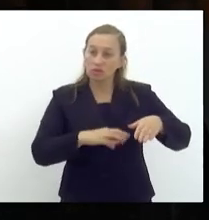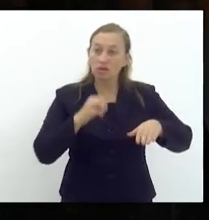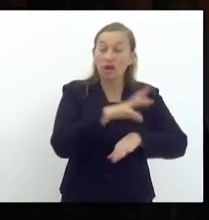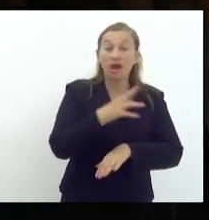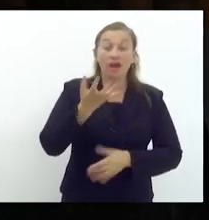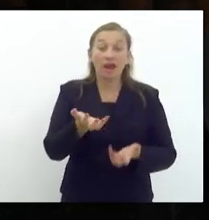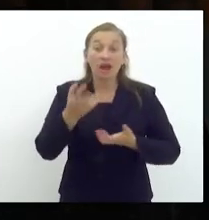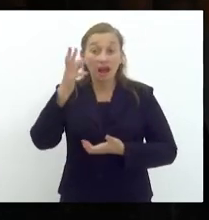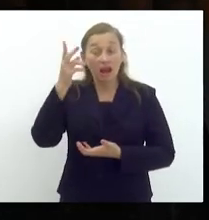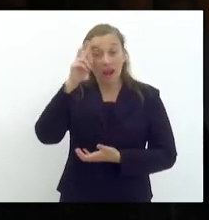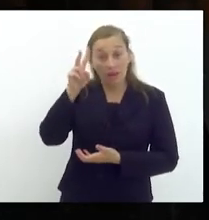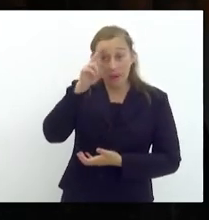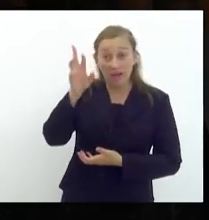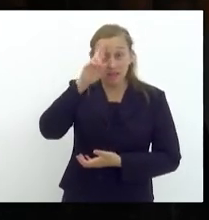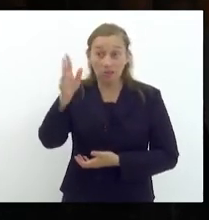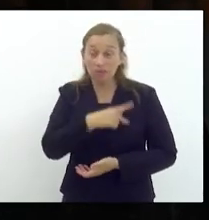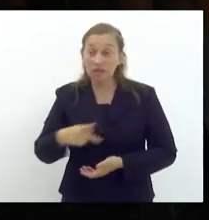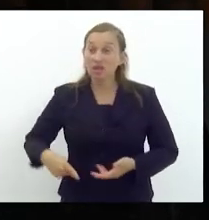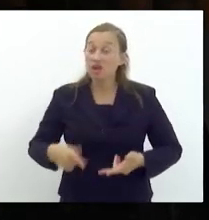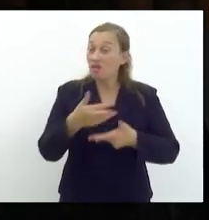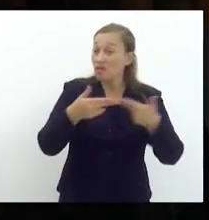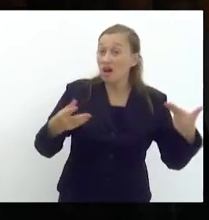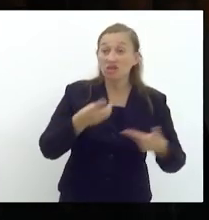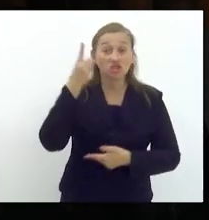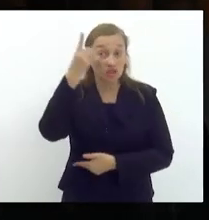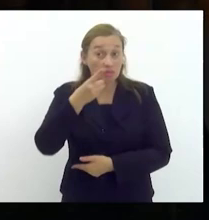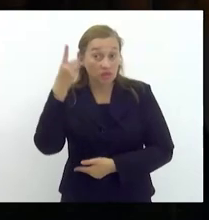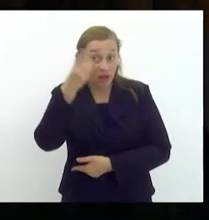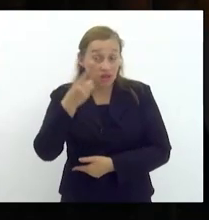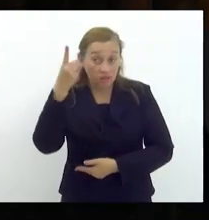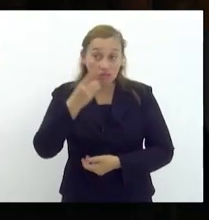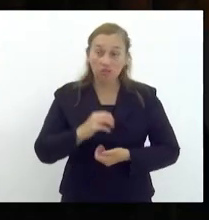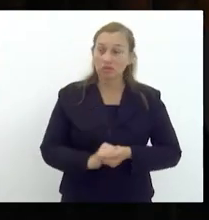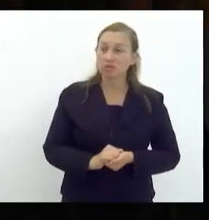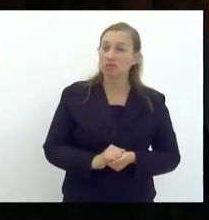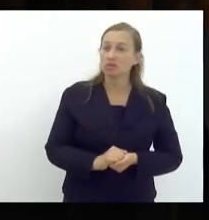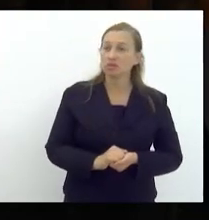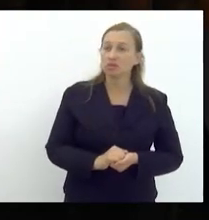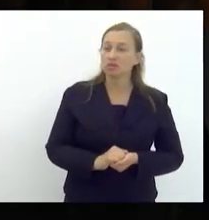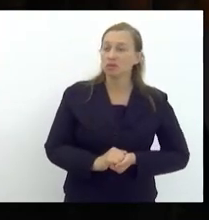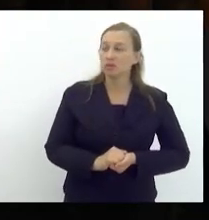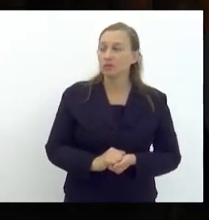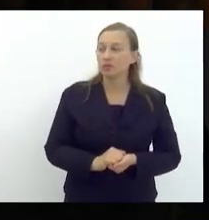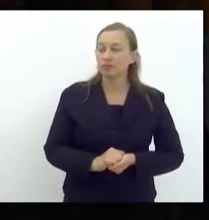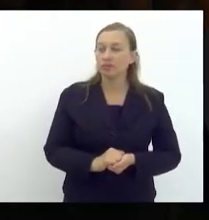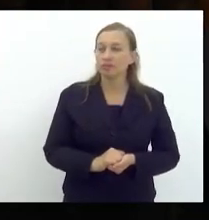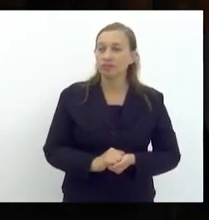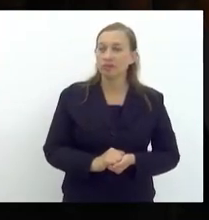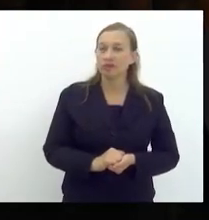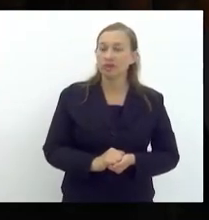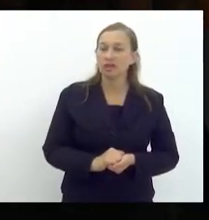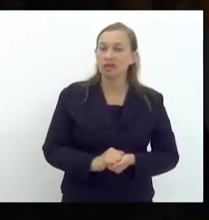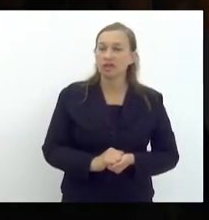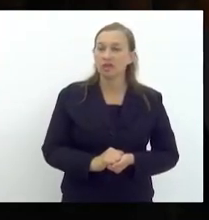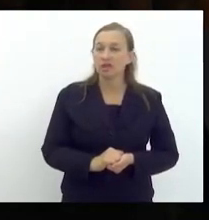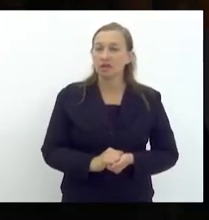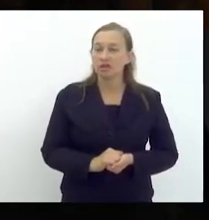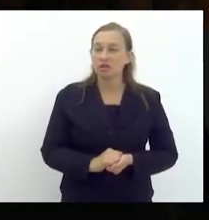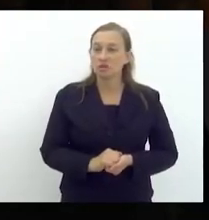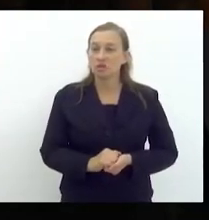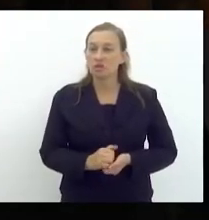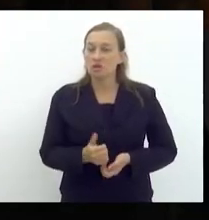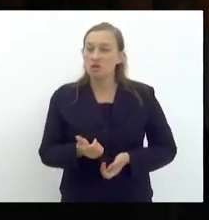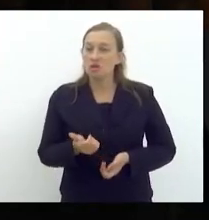senhor presidente que muitos Deputados e lembreados pela hipocrisia de